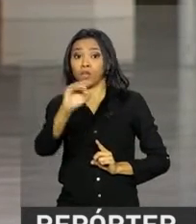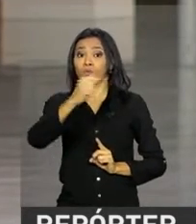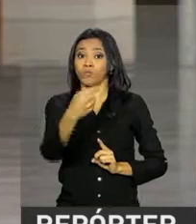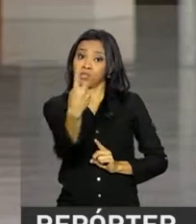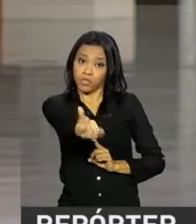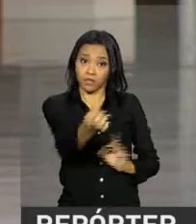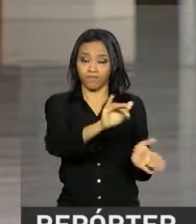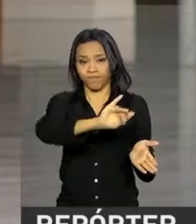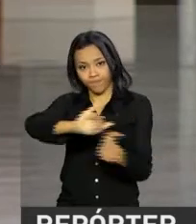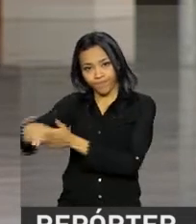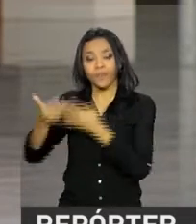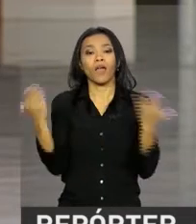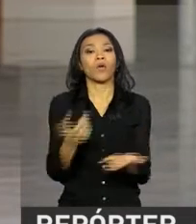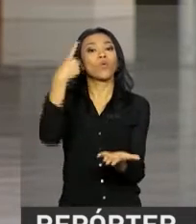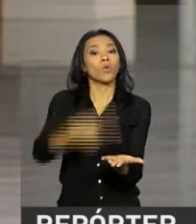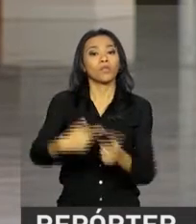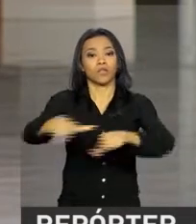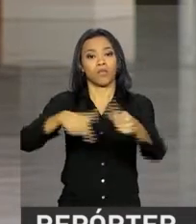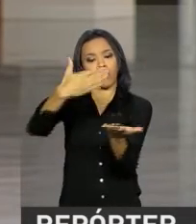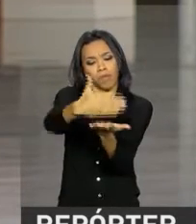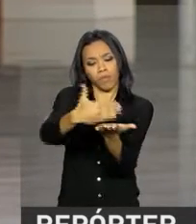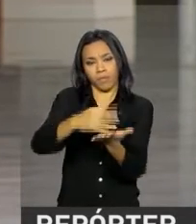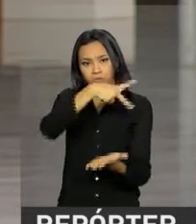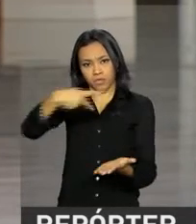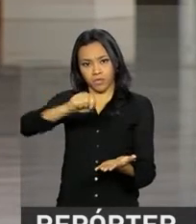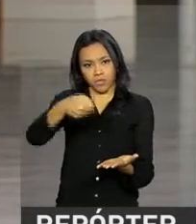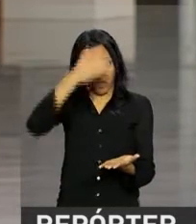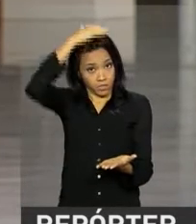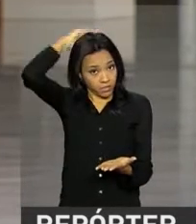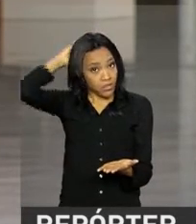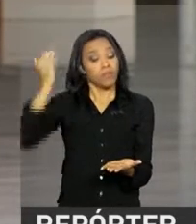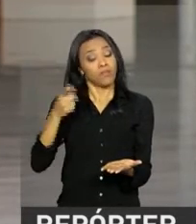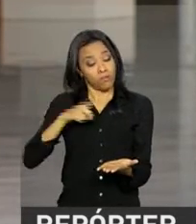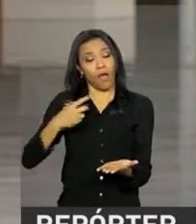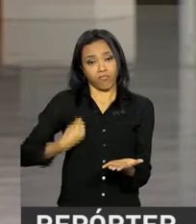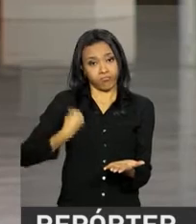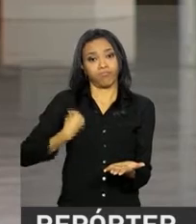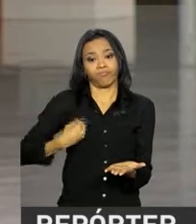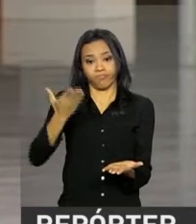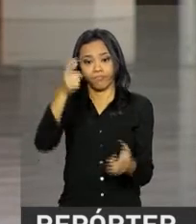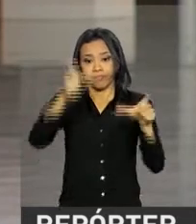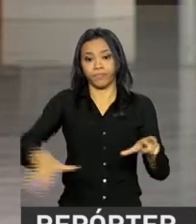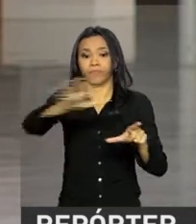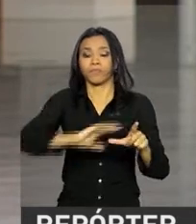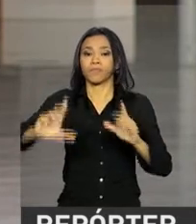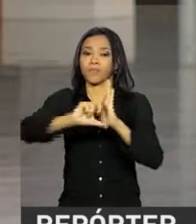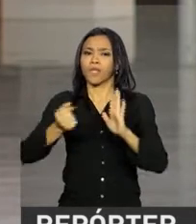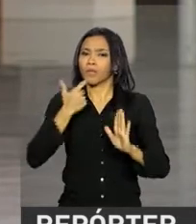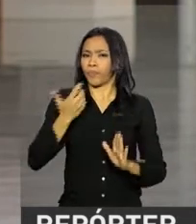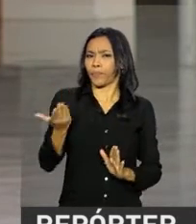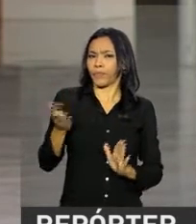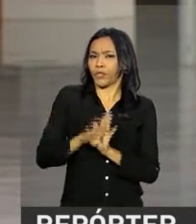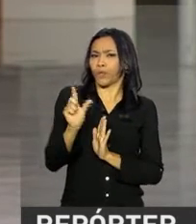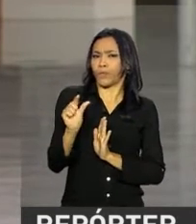daniele falando um pouquinho da agenda do presidente em exercício michel temer o presidente em exercício está aqui no palácio do planalto chegou agora há pouco pela